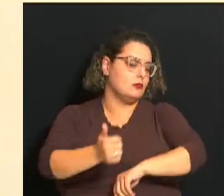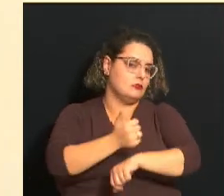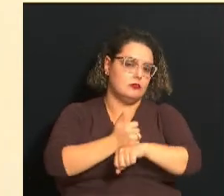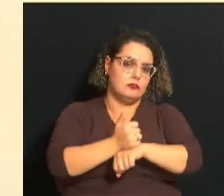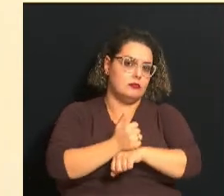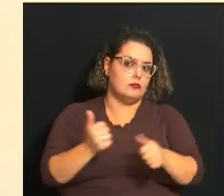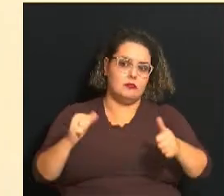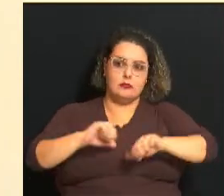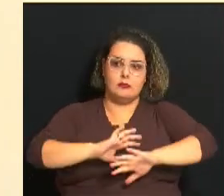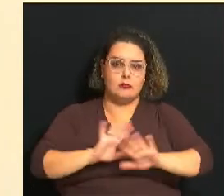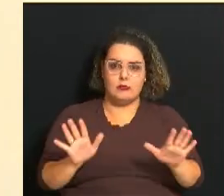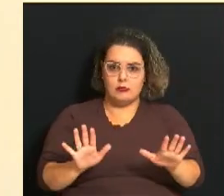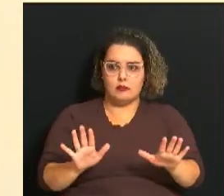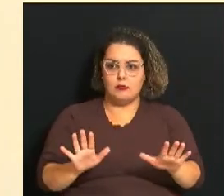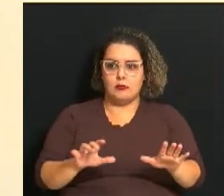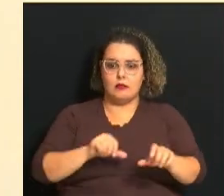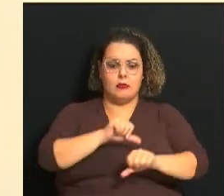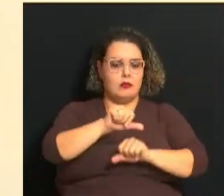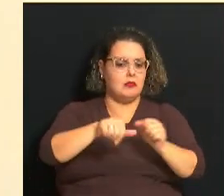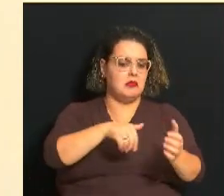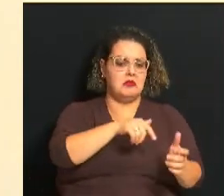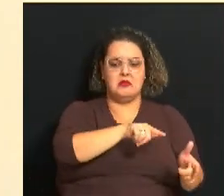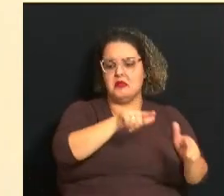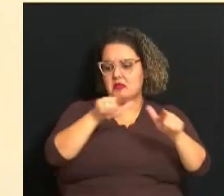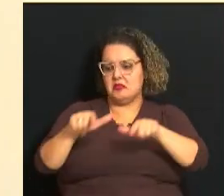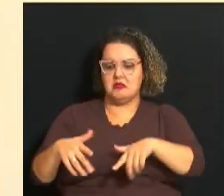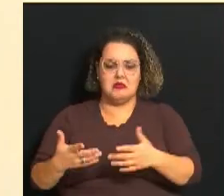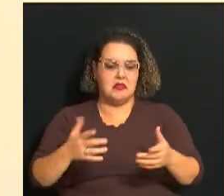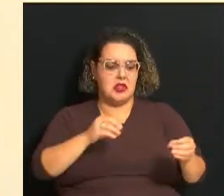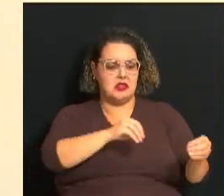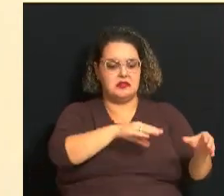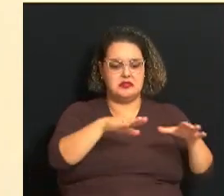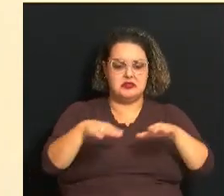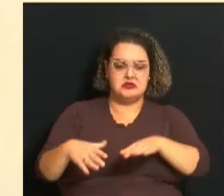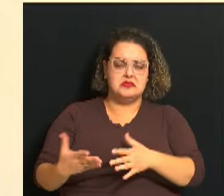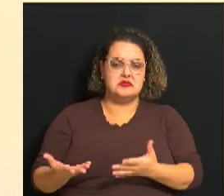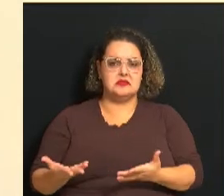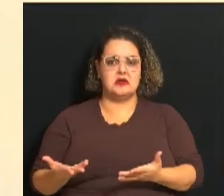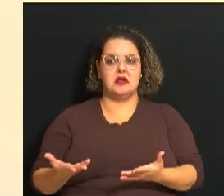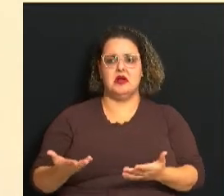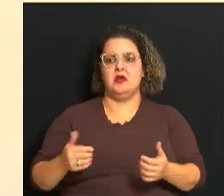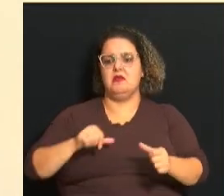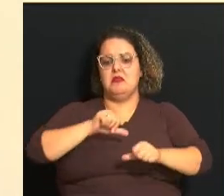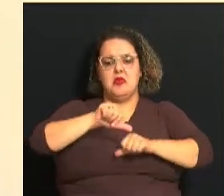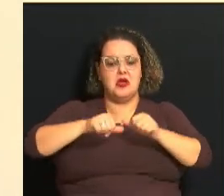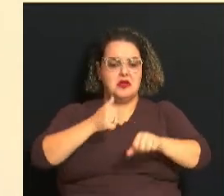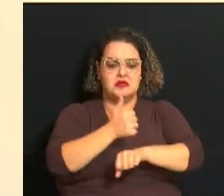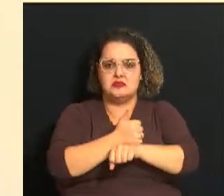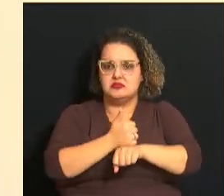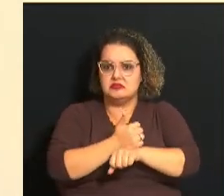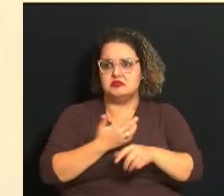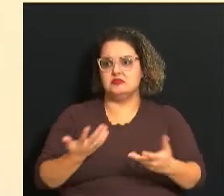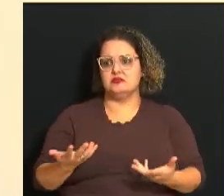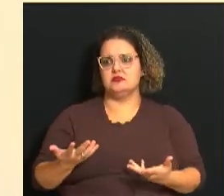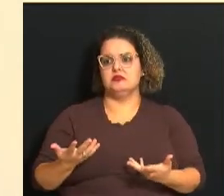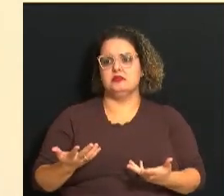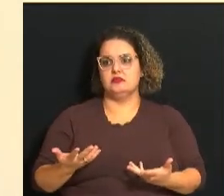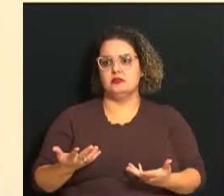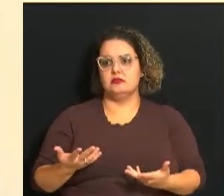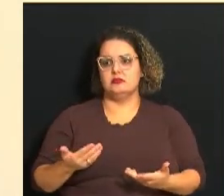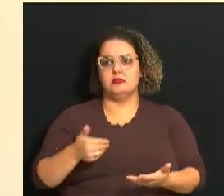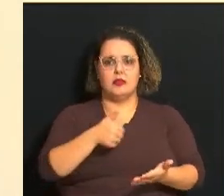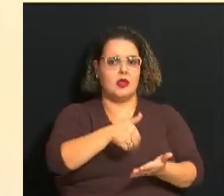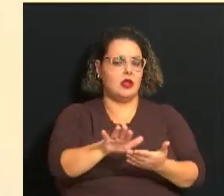profissional já estava esmagada né porque ele muda de setor é mexe na sua profissão no seu na sua função e depois ele ficava sair o